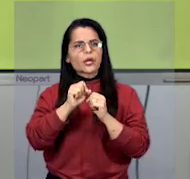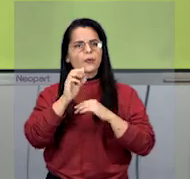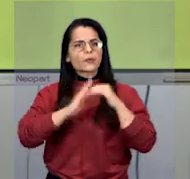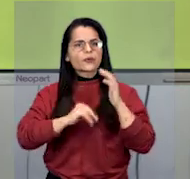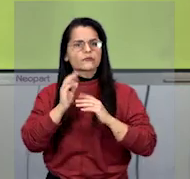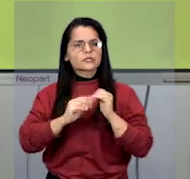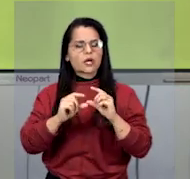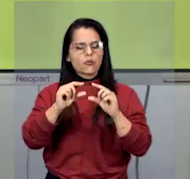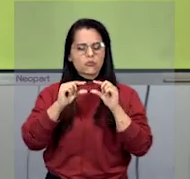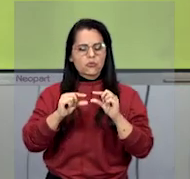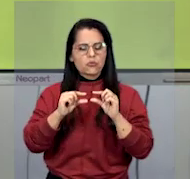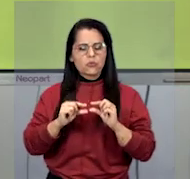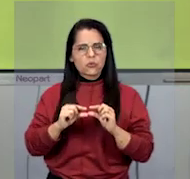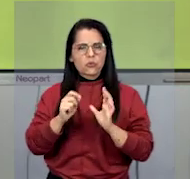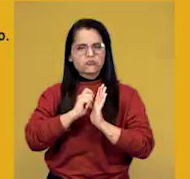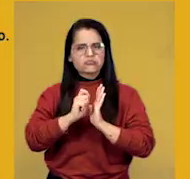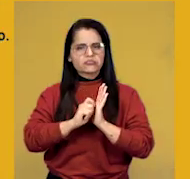dela.